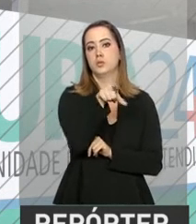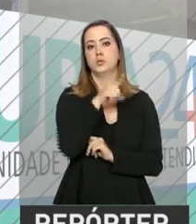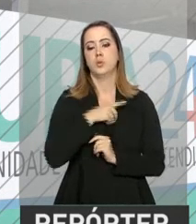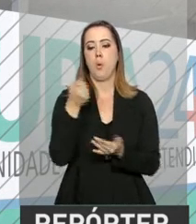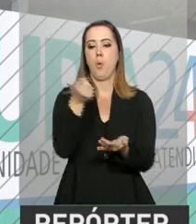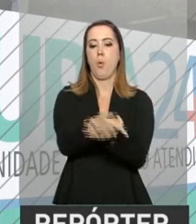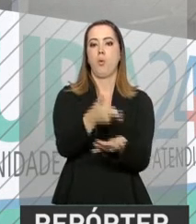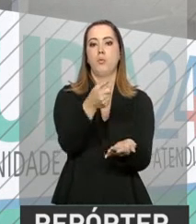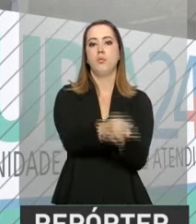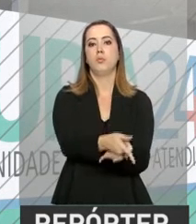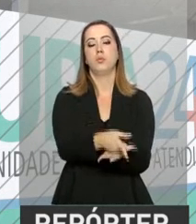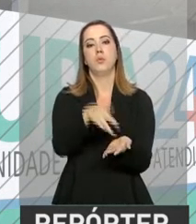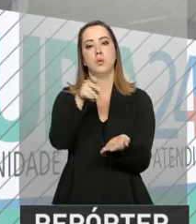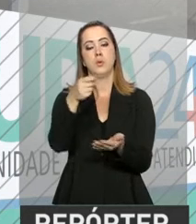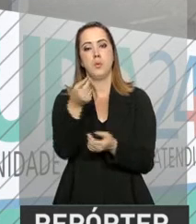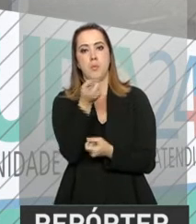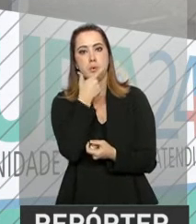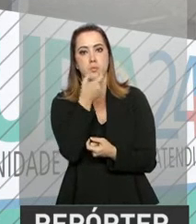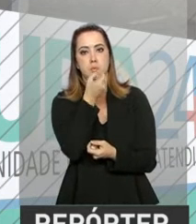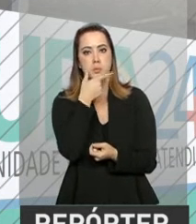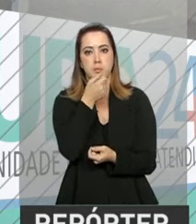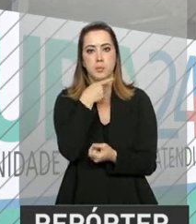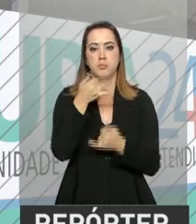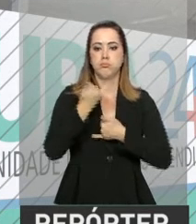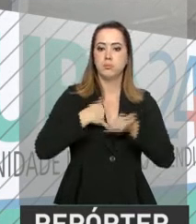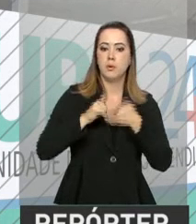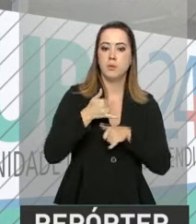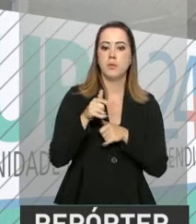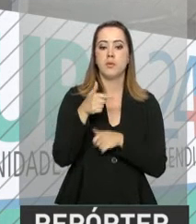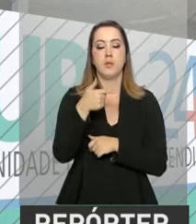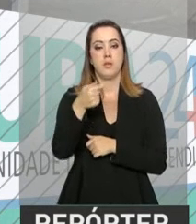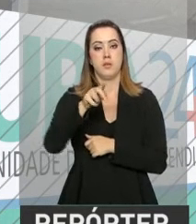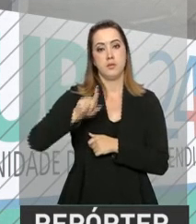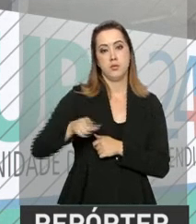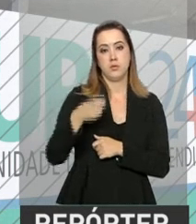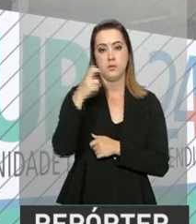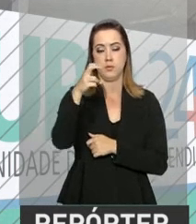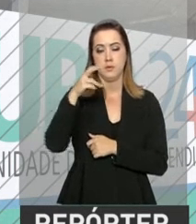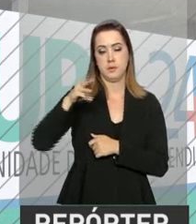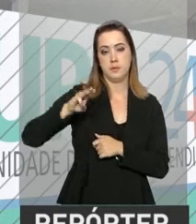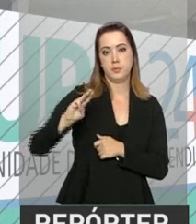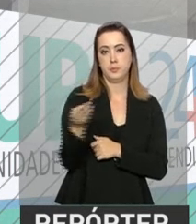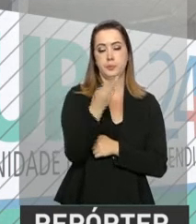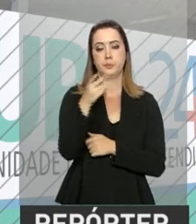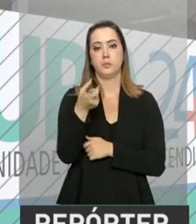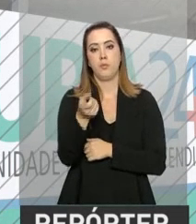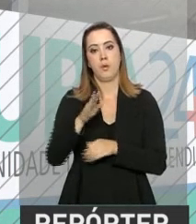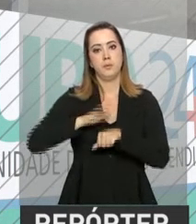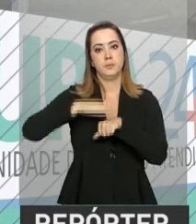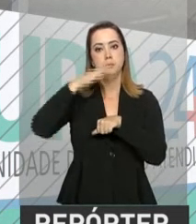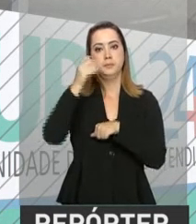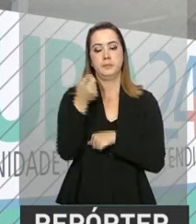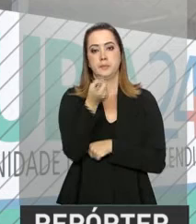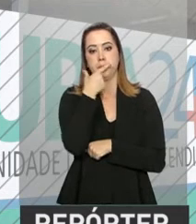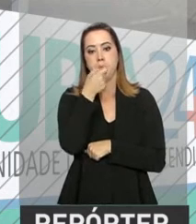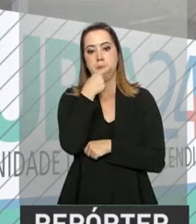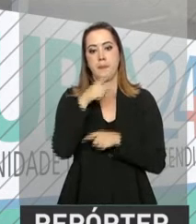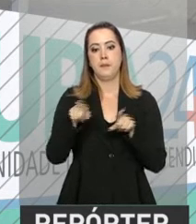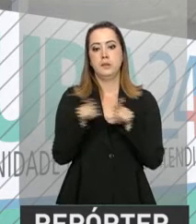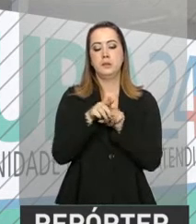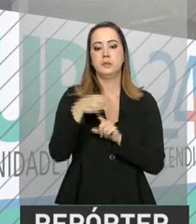são sete milhões e meio a mais de remédios 372 milhões de reais para